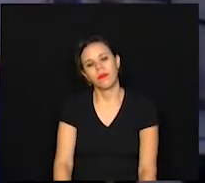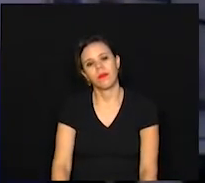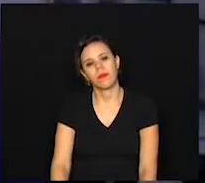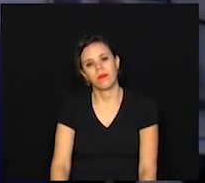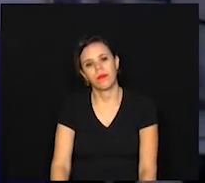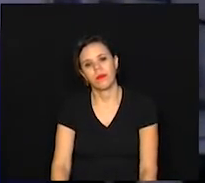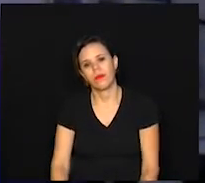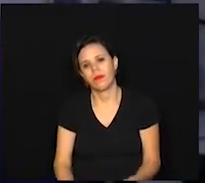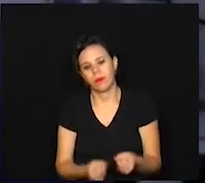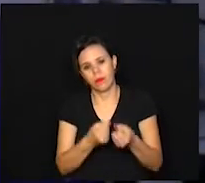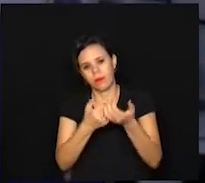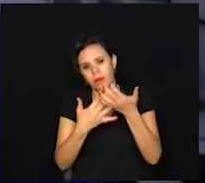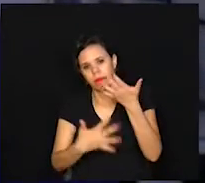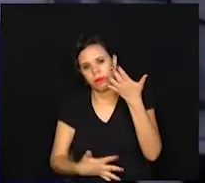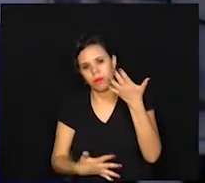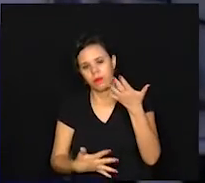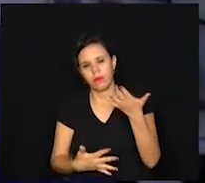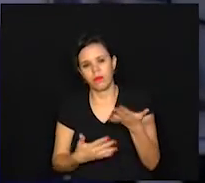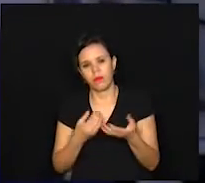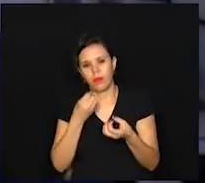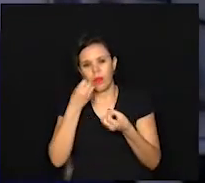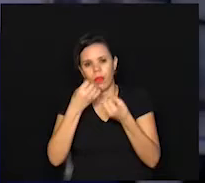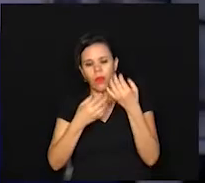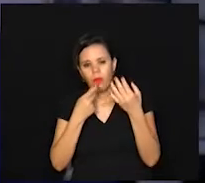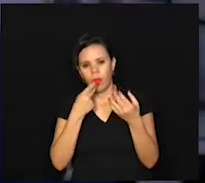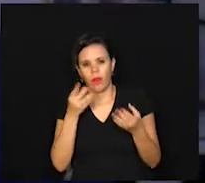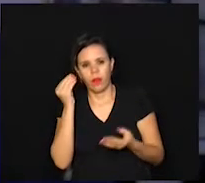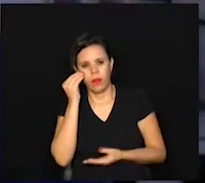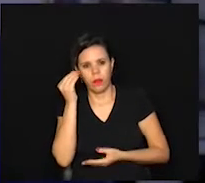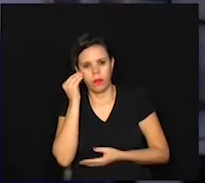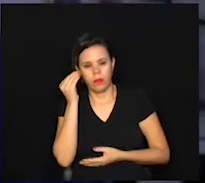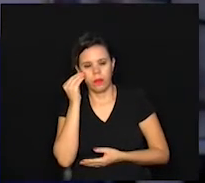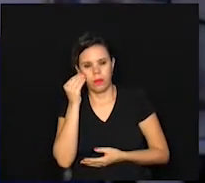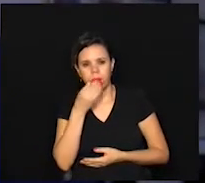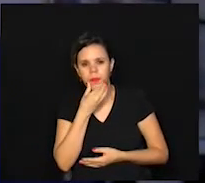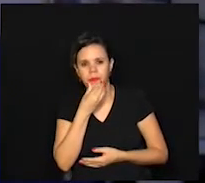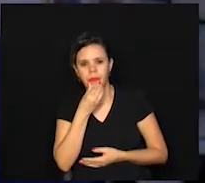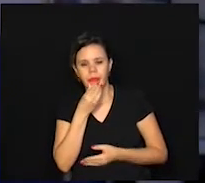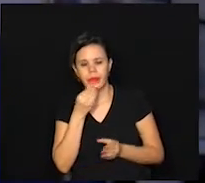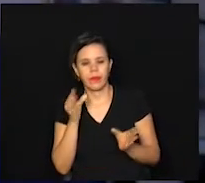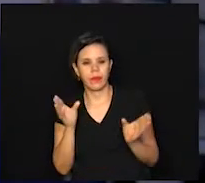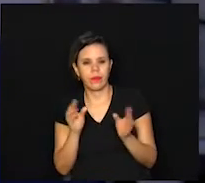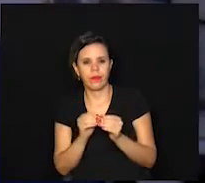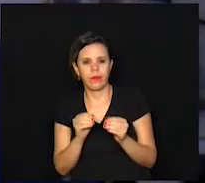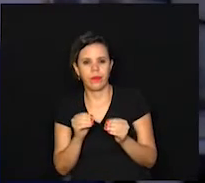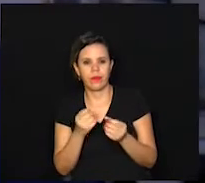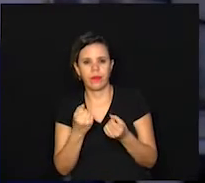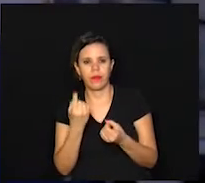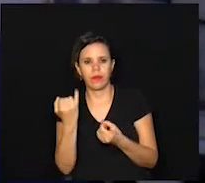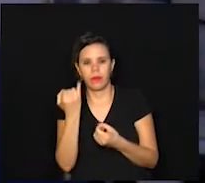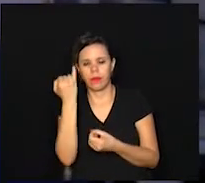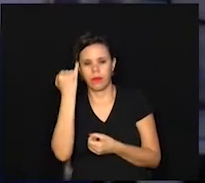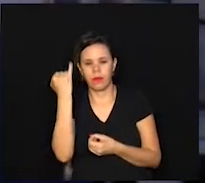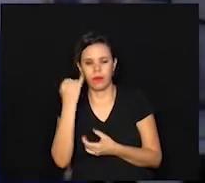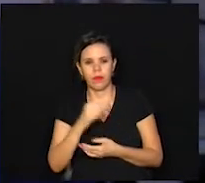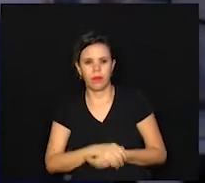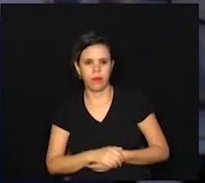tanta coisa aqui para a gente poder comentar, mas eu vou tentar ser sucinto e pegar as questões mais importantes.